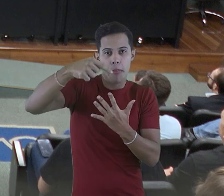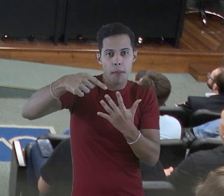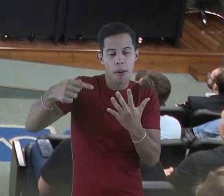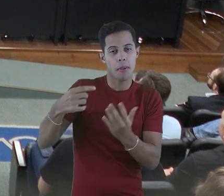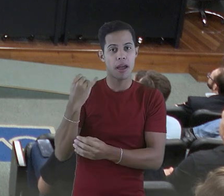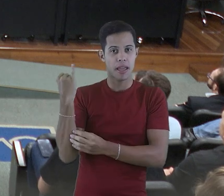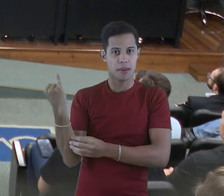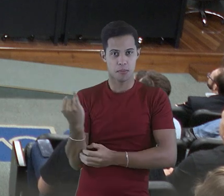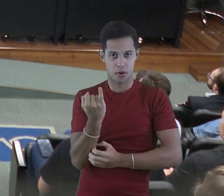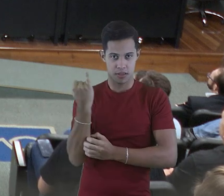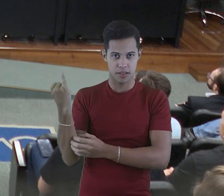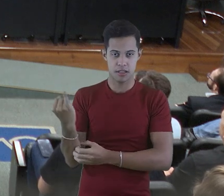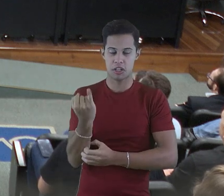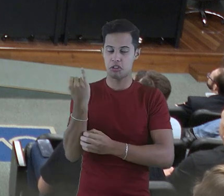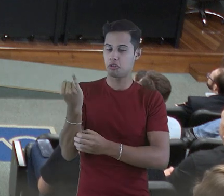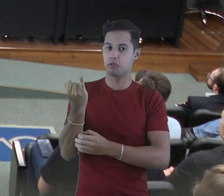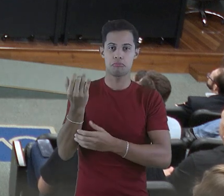quais